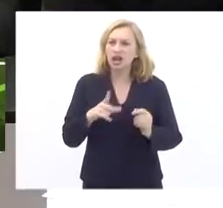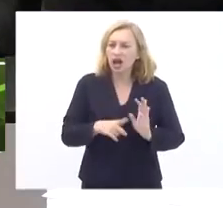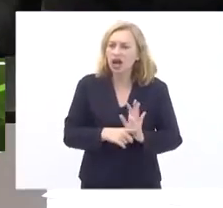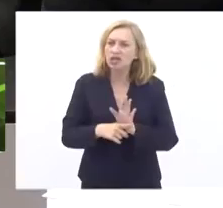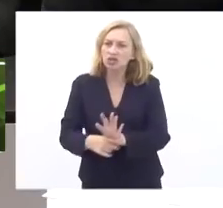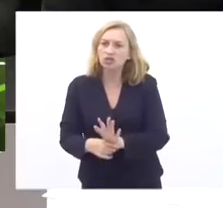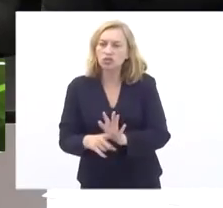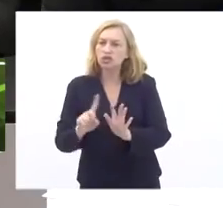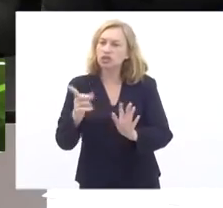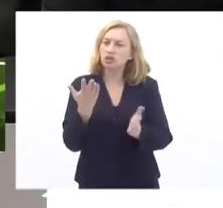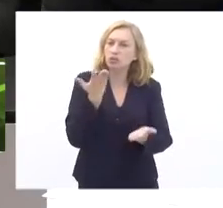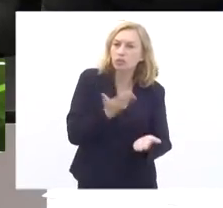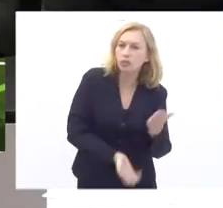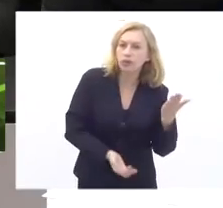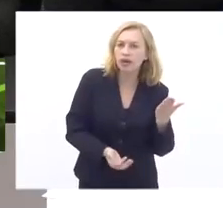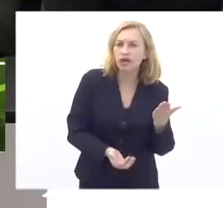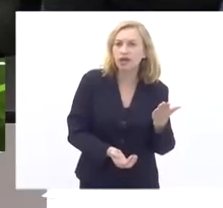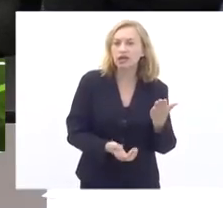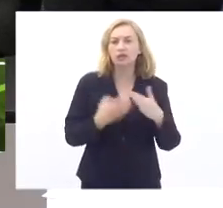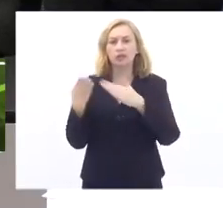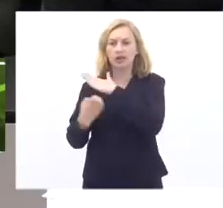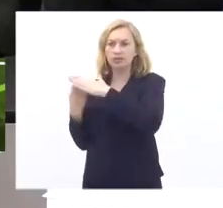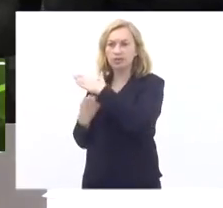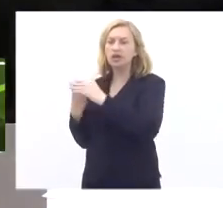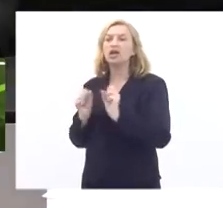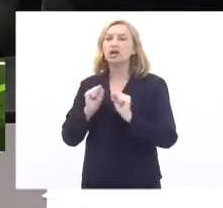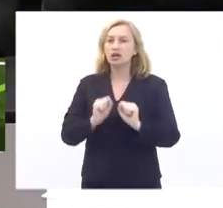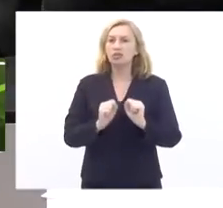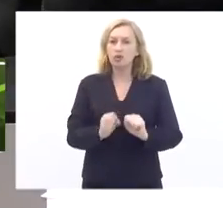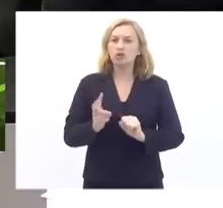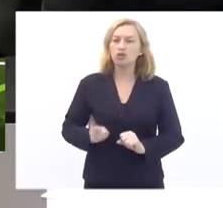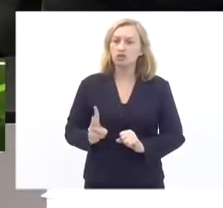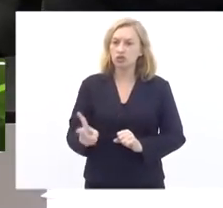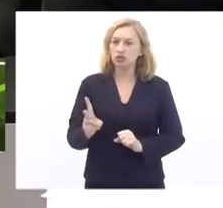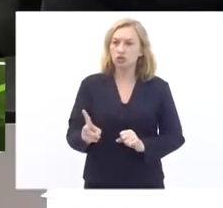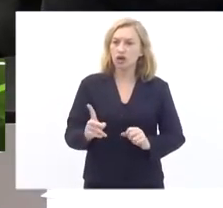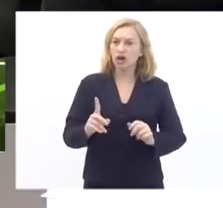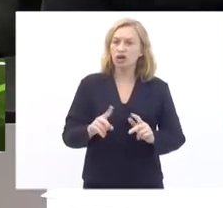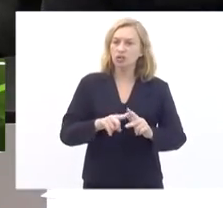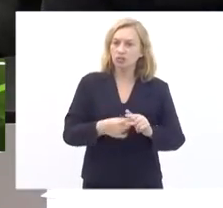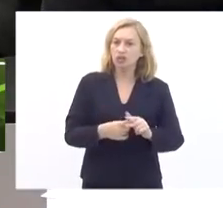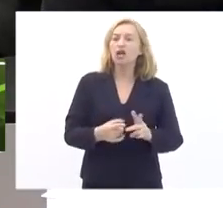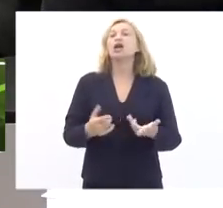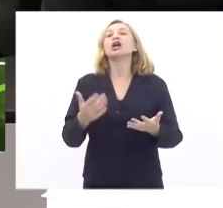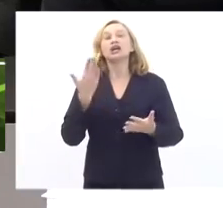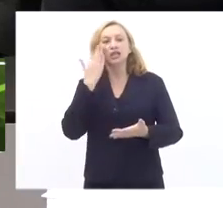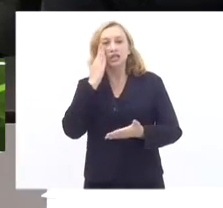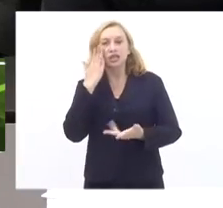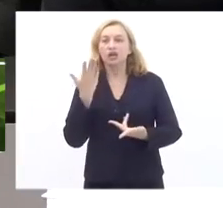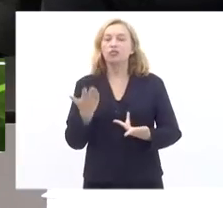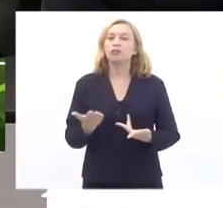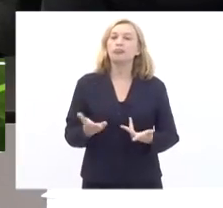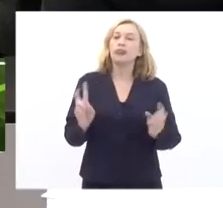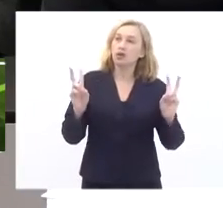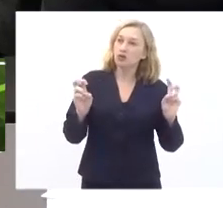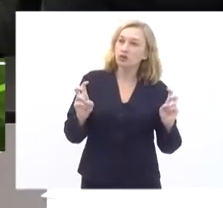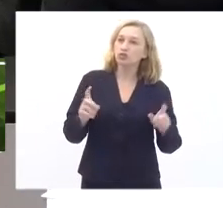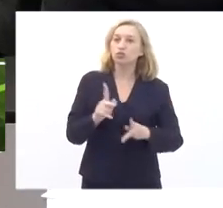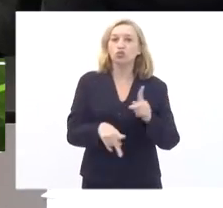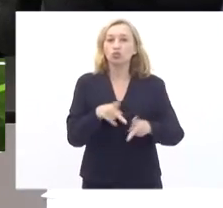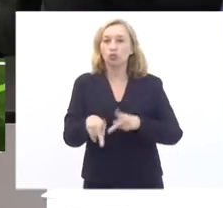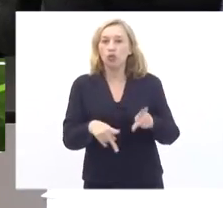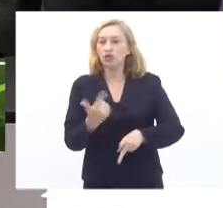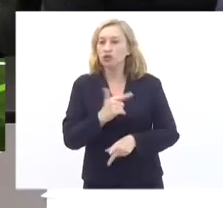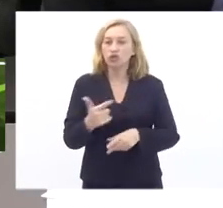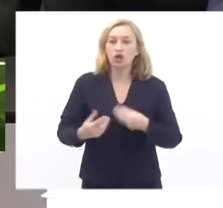que não haja perdas para a concessionária, para que ela possa manter a operação. Nós entendemos a questão da população, que não